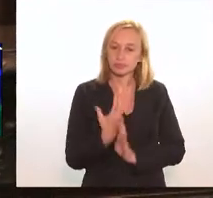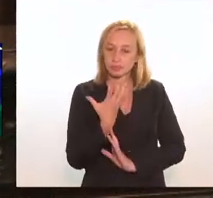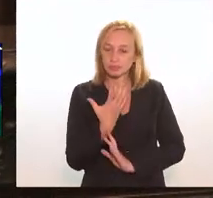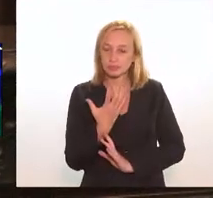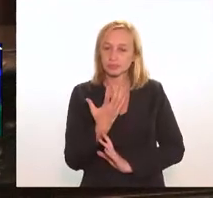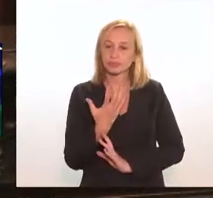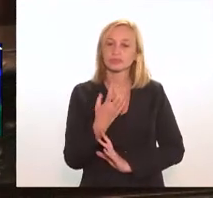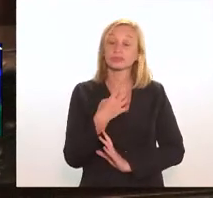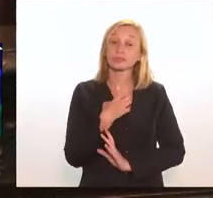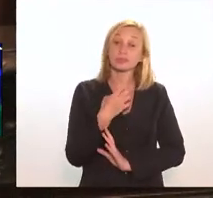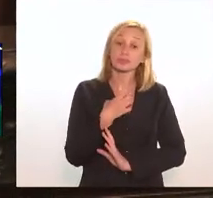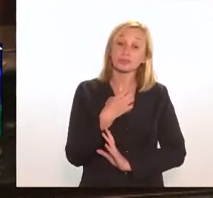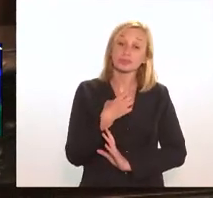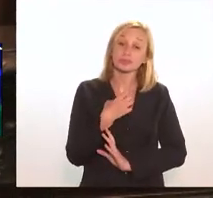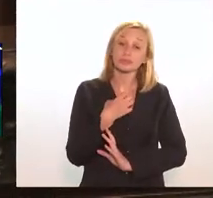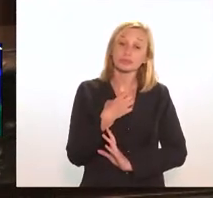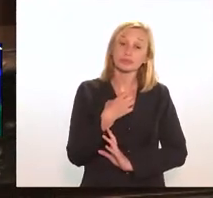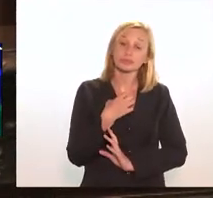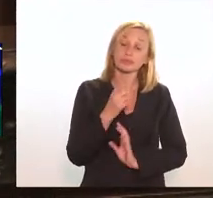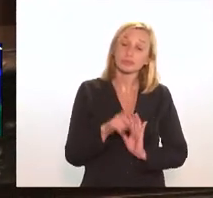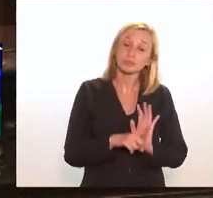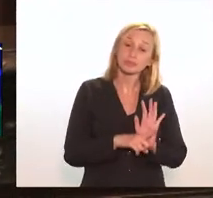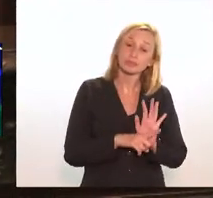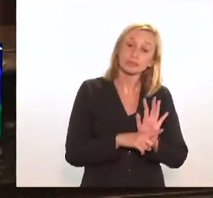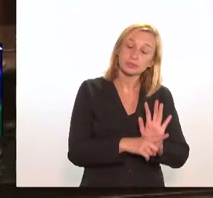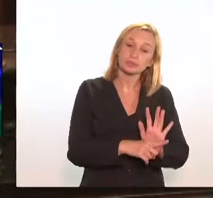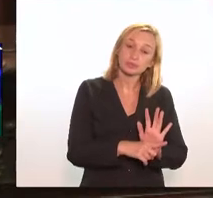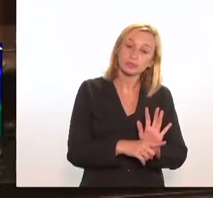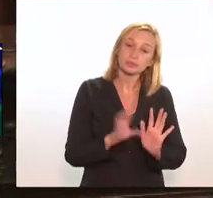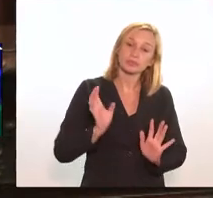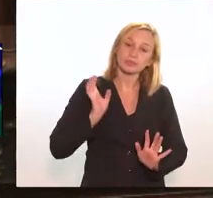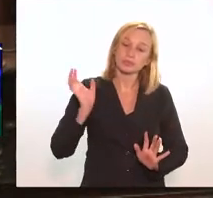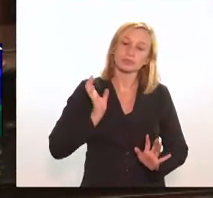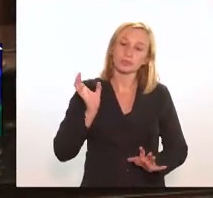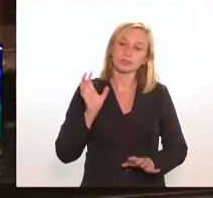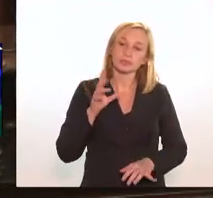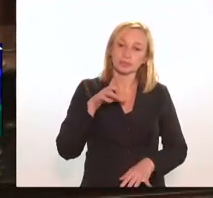várias emendas, no sentido de recuperar a riqueza